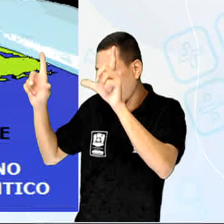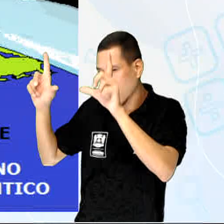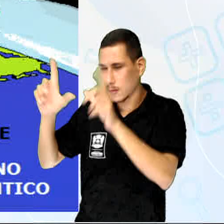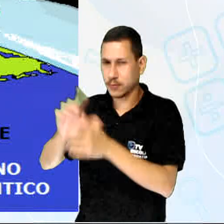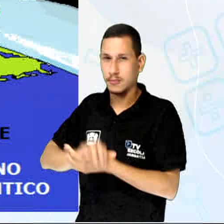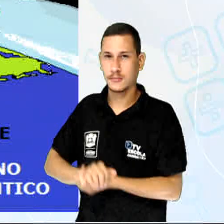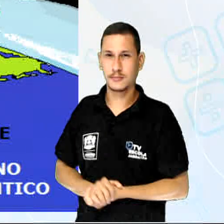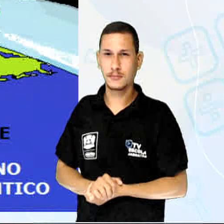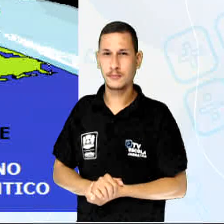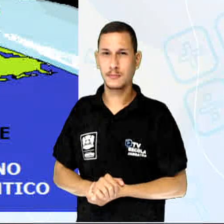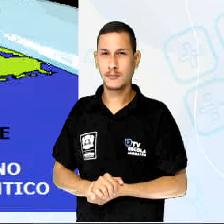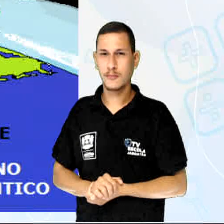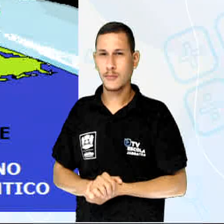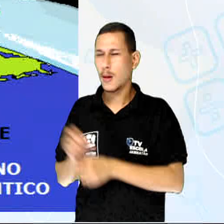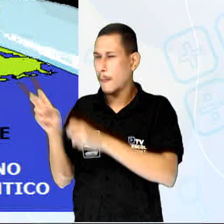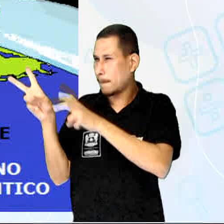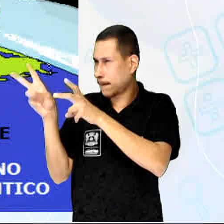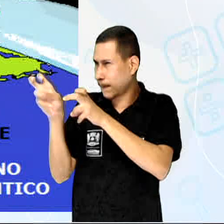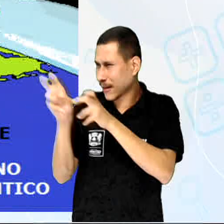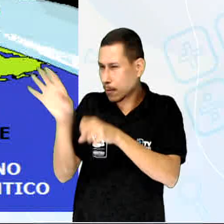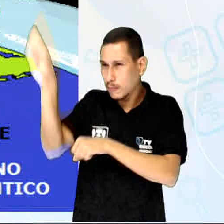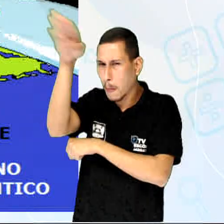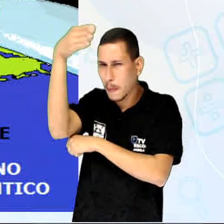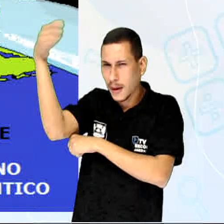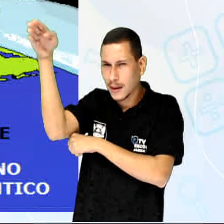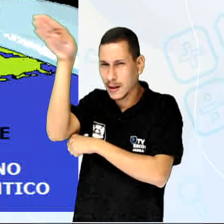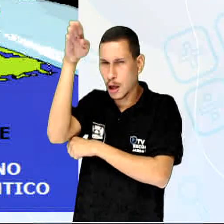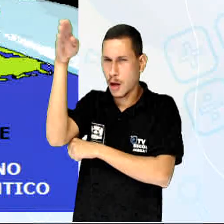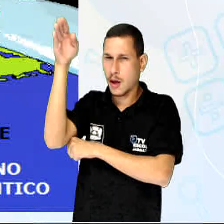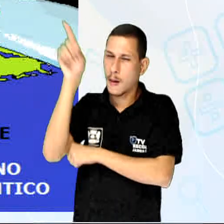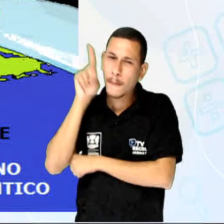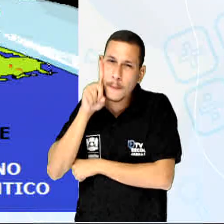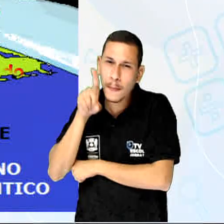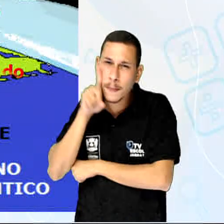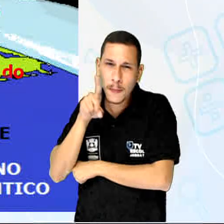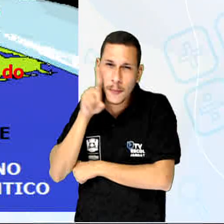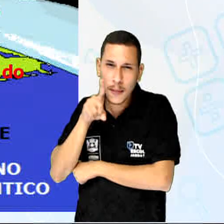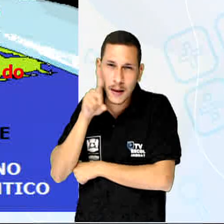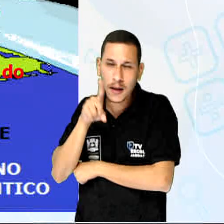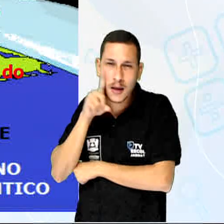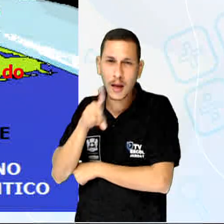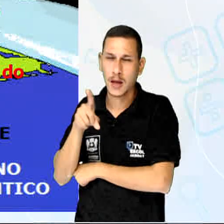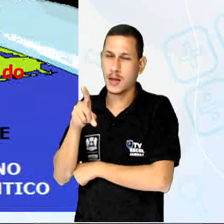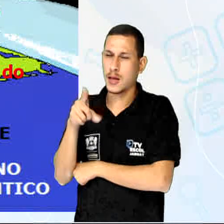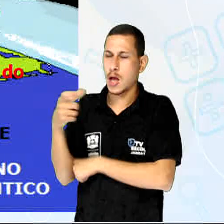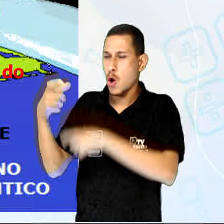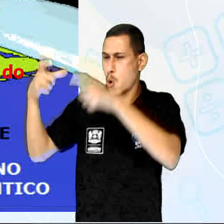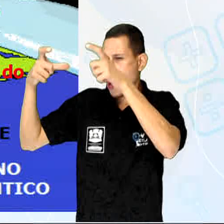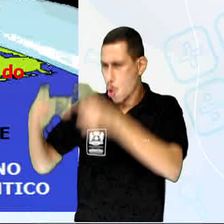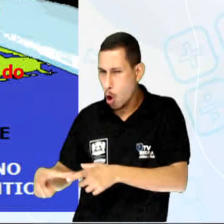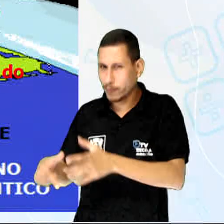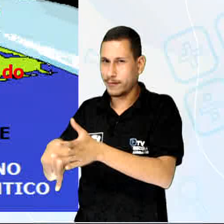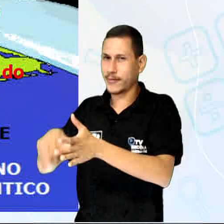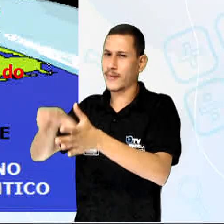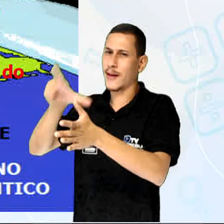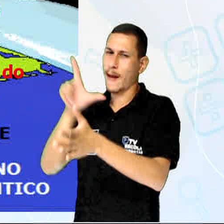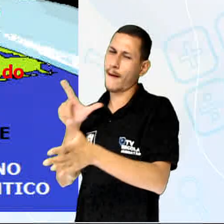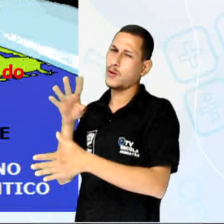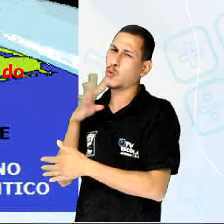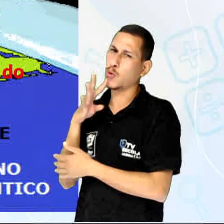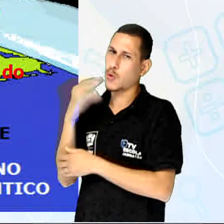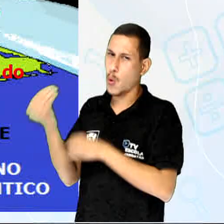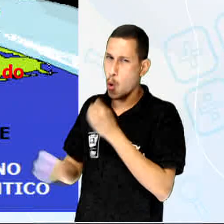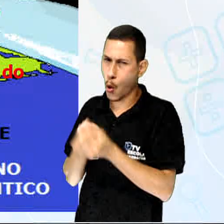ver aqui, né, a bandeira americana fincada numa região onde antes era conhecida como